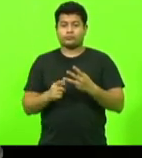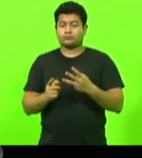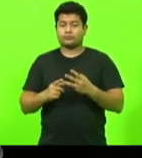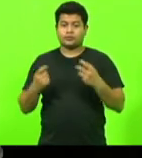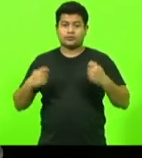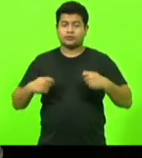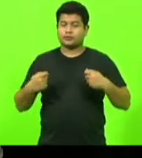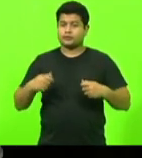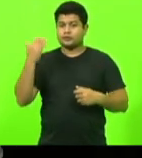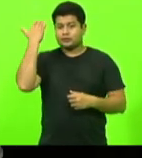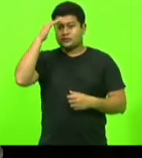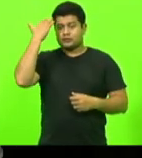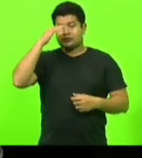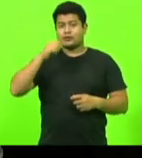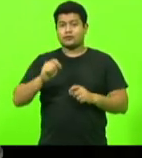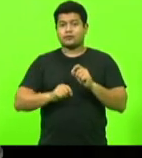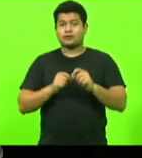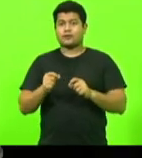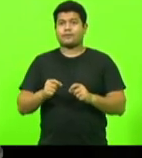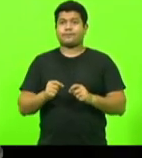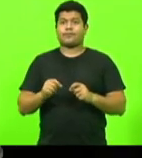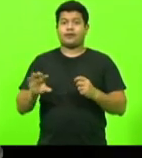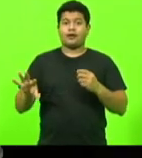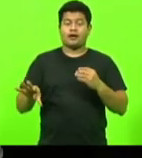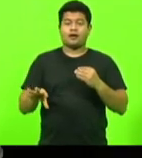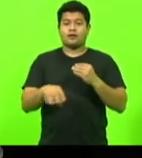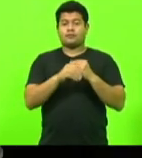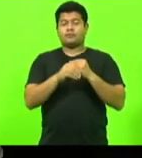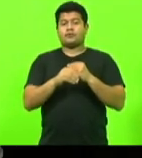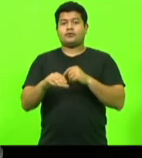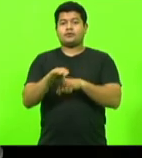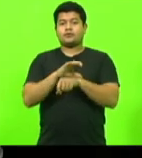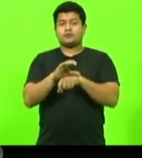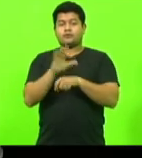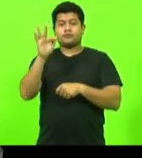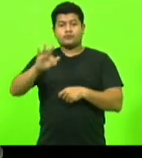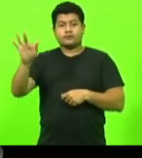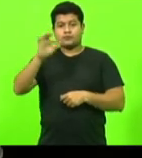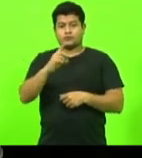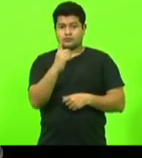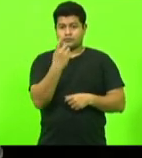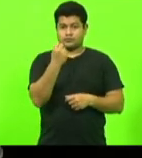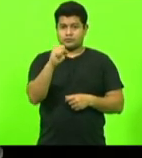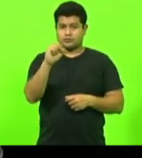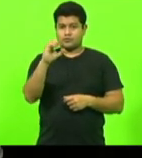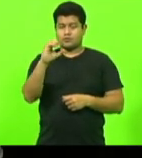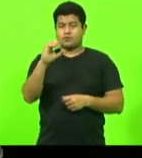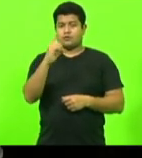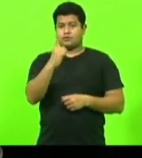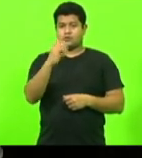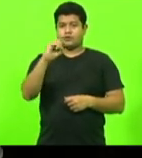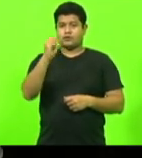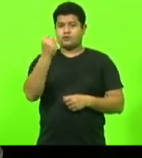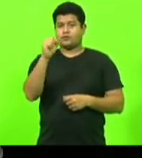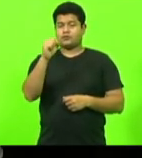os reflexos da aplicação da Emenda Constitucional Federal 108